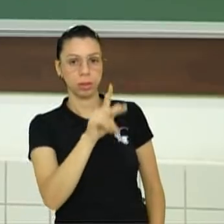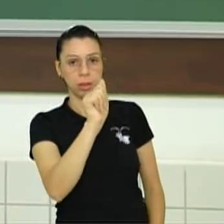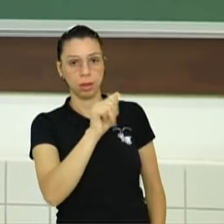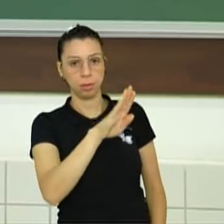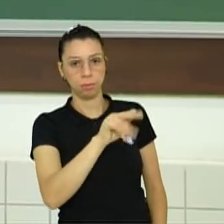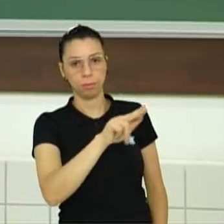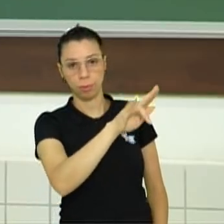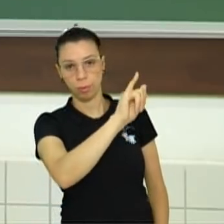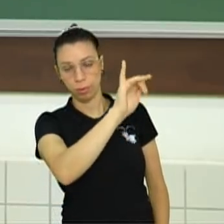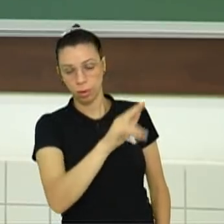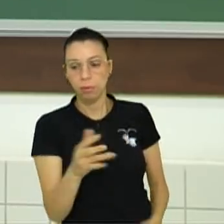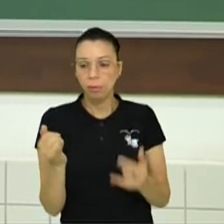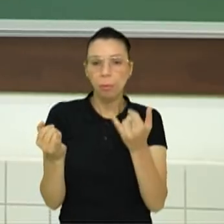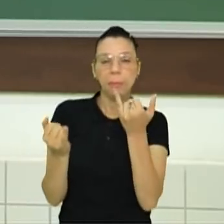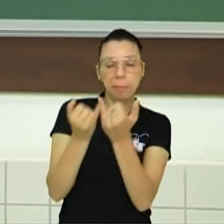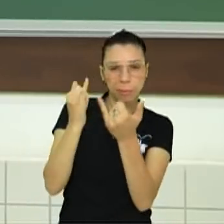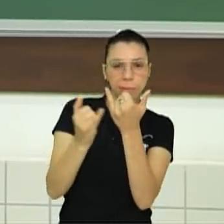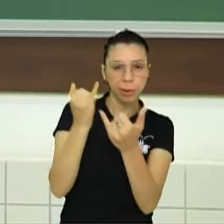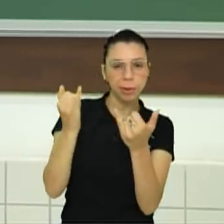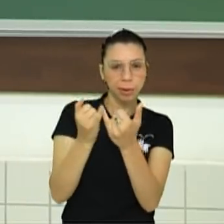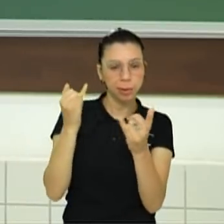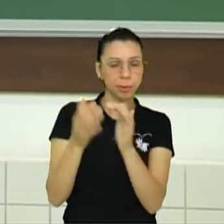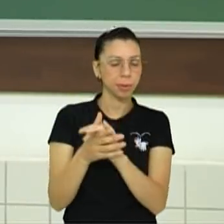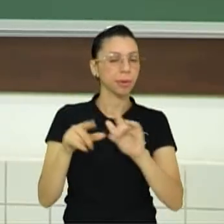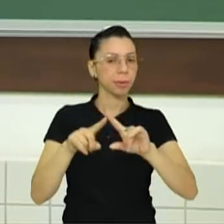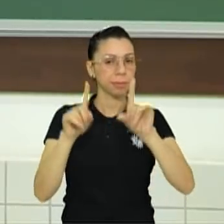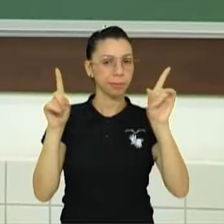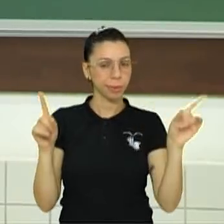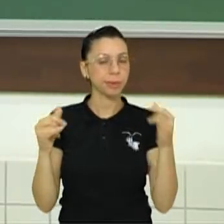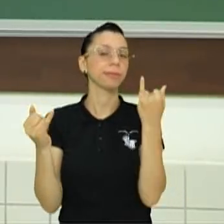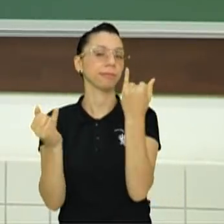irmãos gêmeos. Mas eles são gêmeos